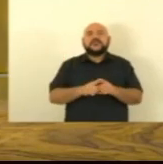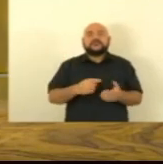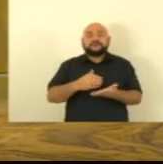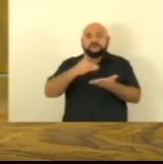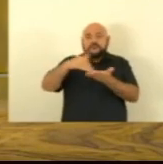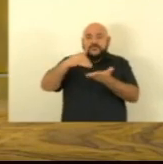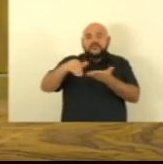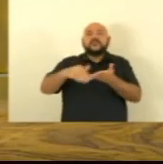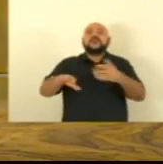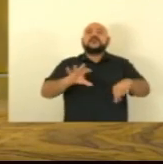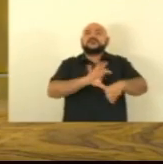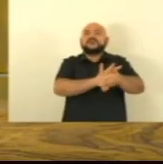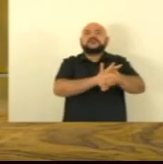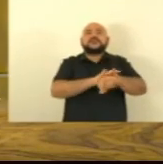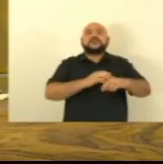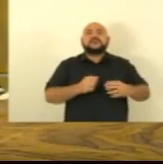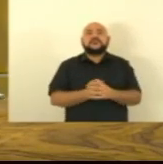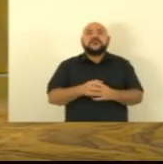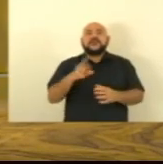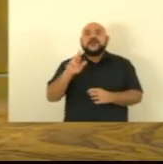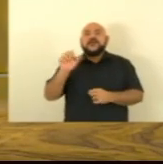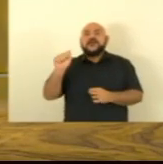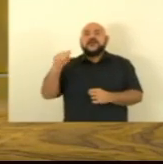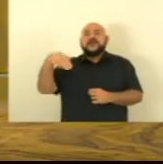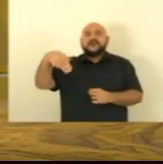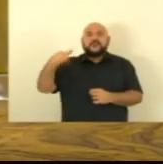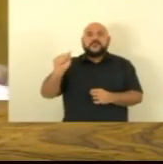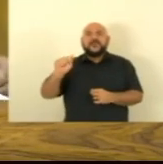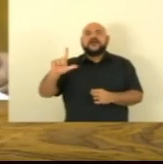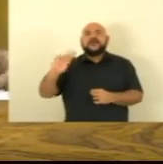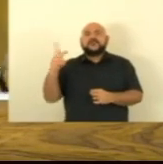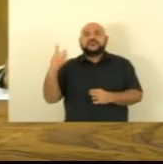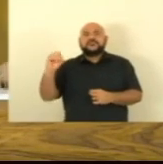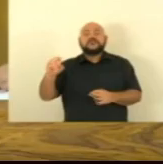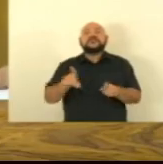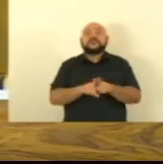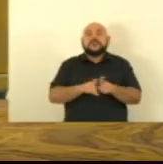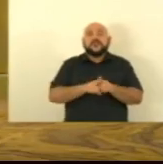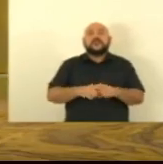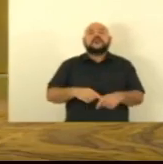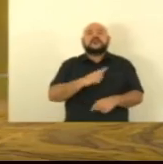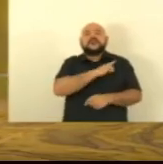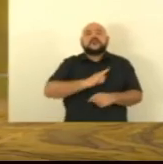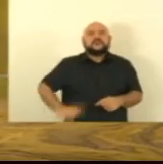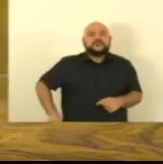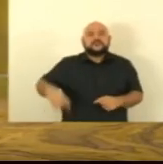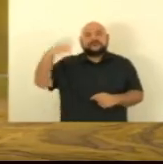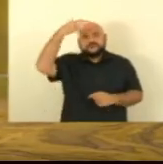de Segurança, Coronel Ramalho, e ao nosso governador, Renato Casagrande.